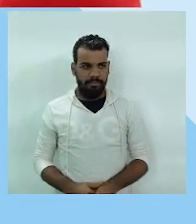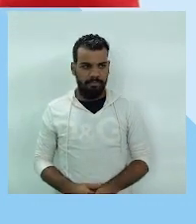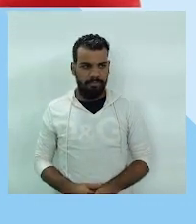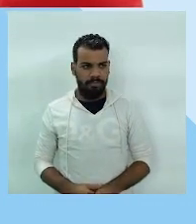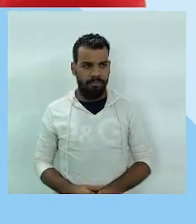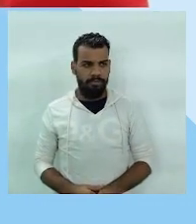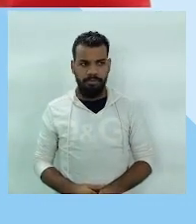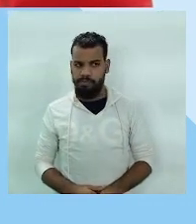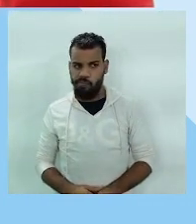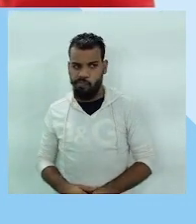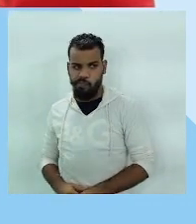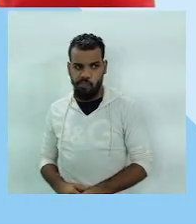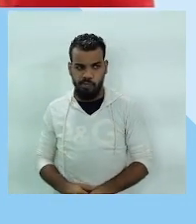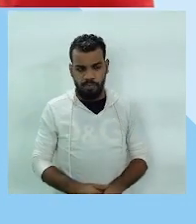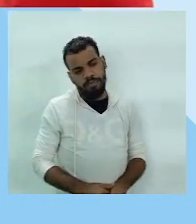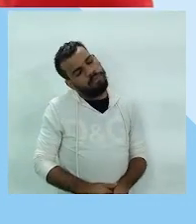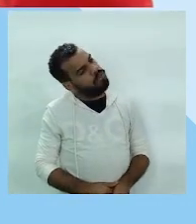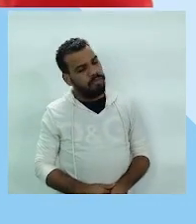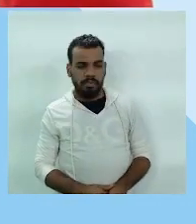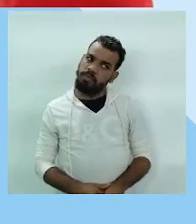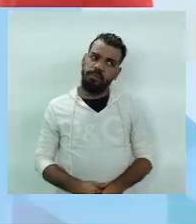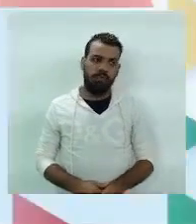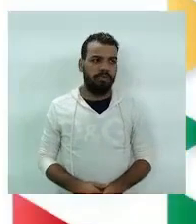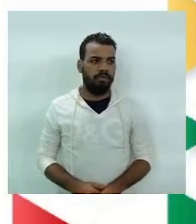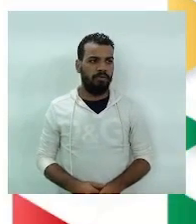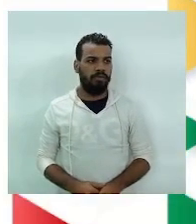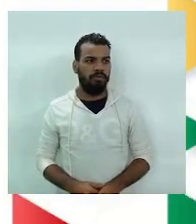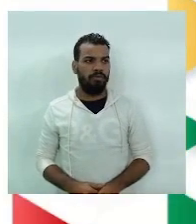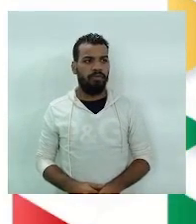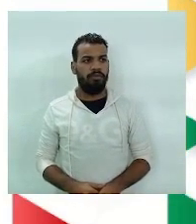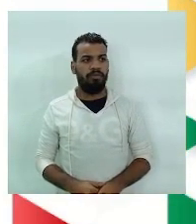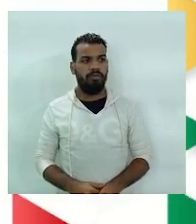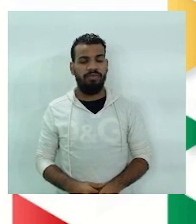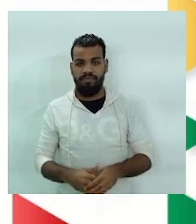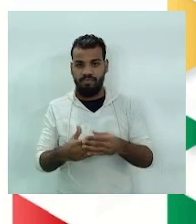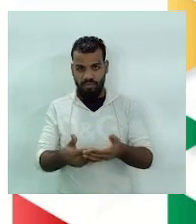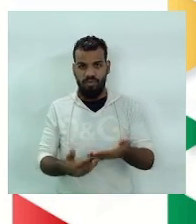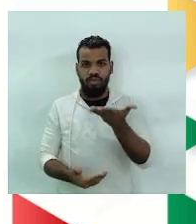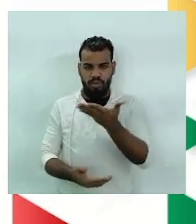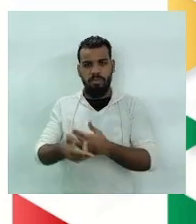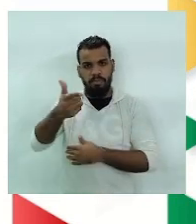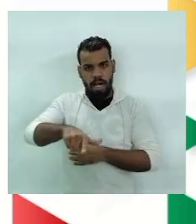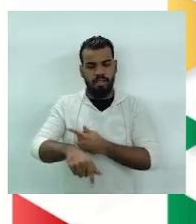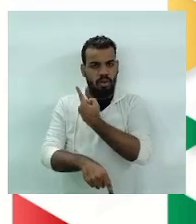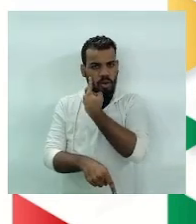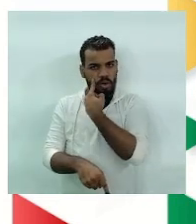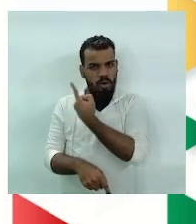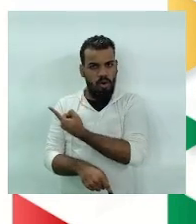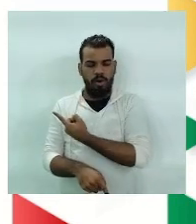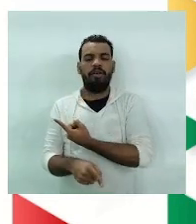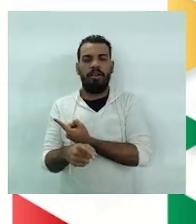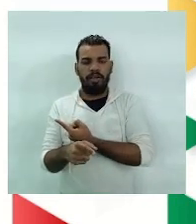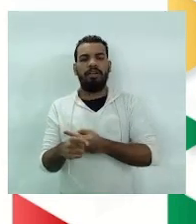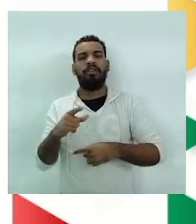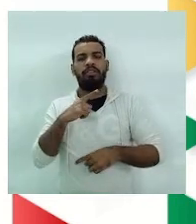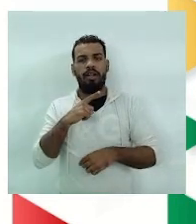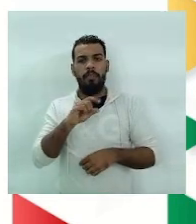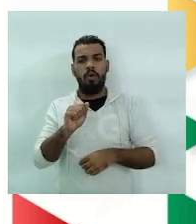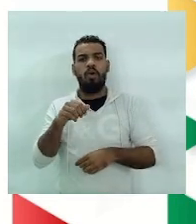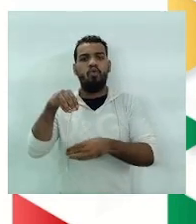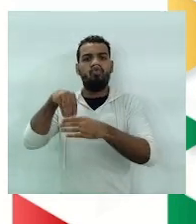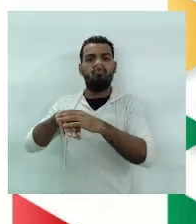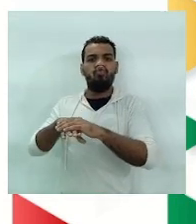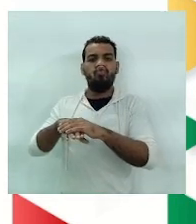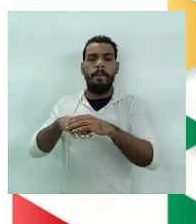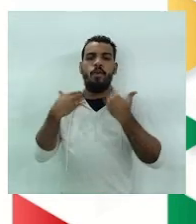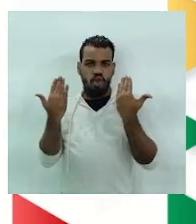A conservação. Muitos tecidos do organismo, incluindo os mais moles, podem ser conservados no gelo ou no